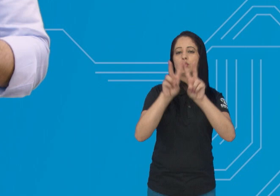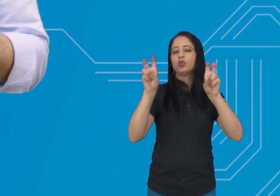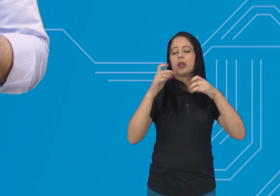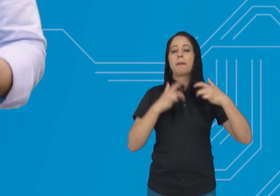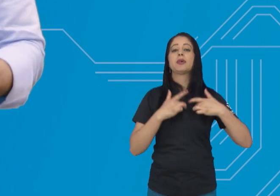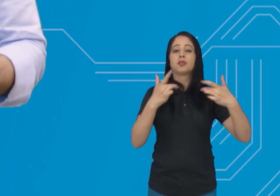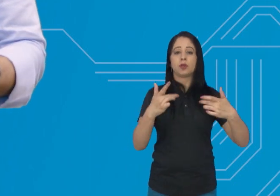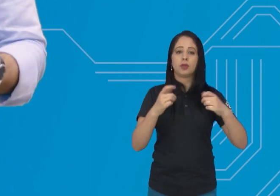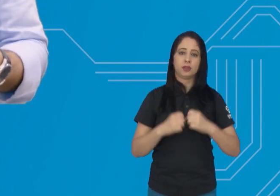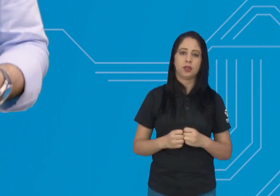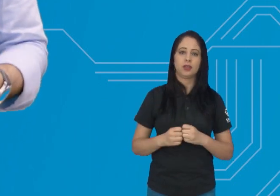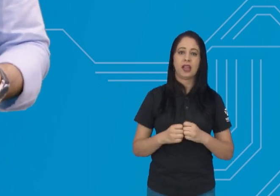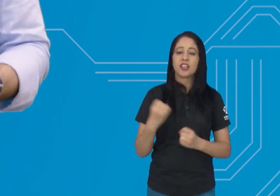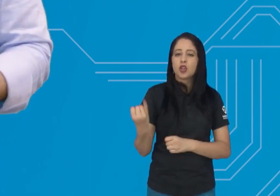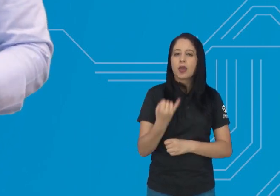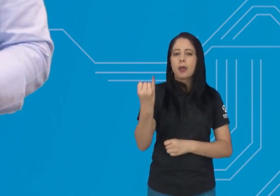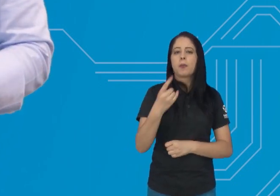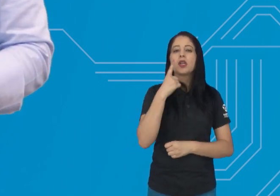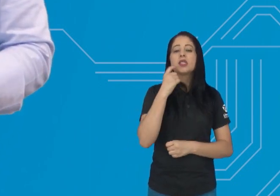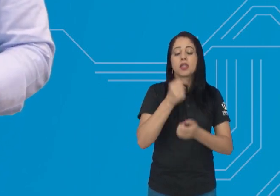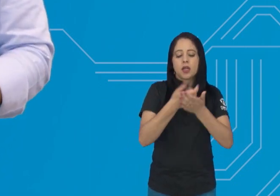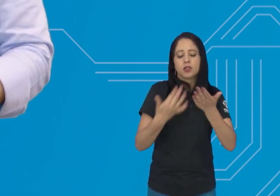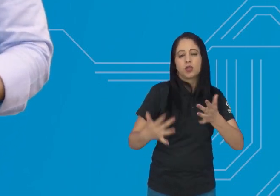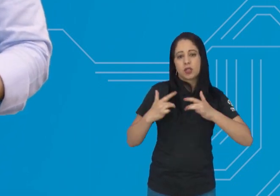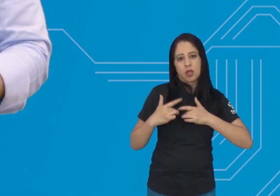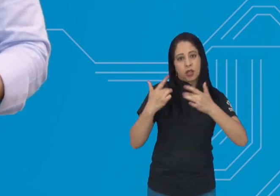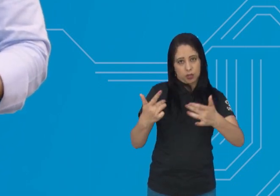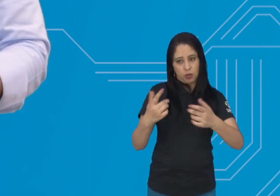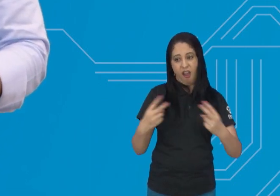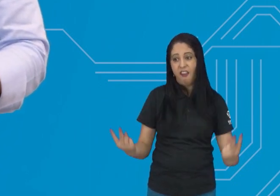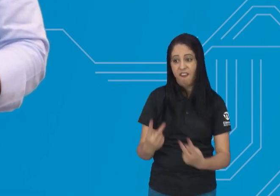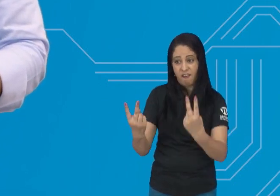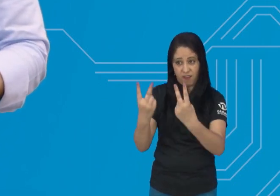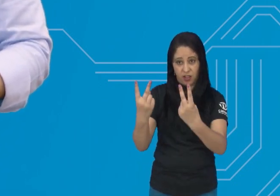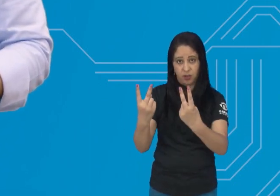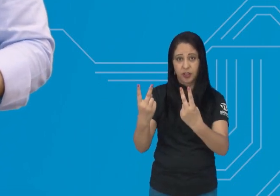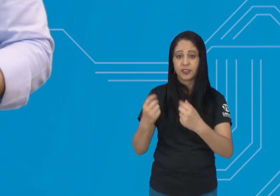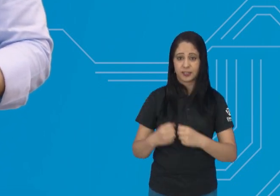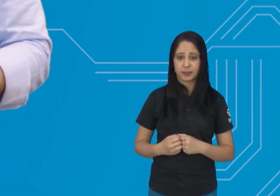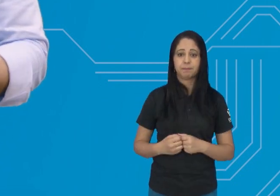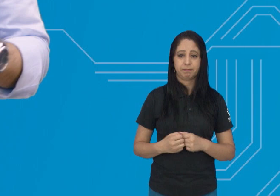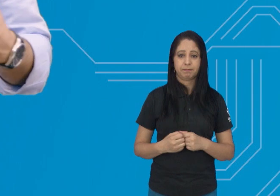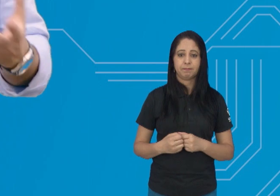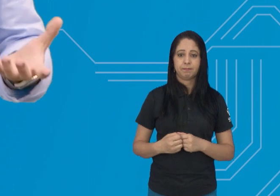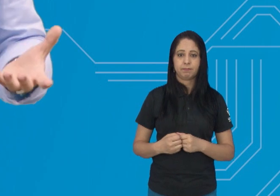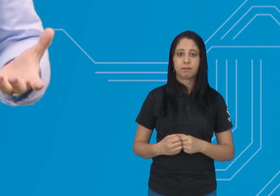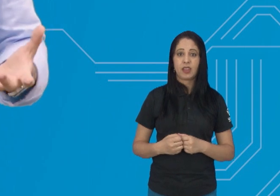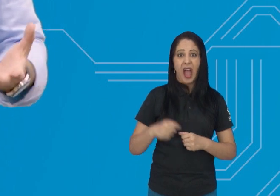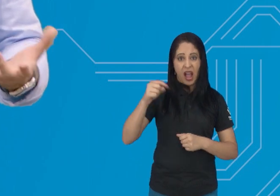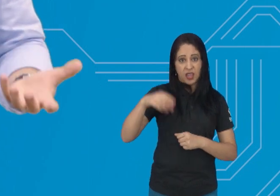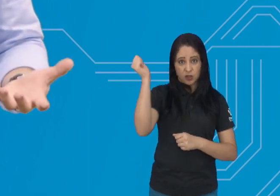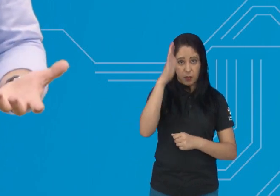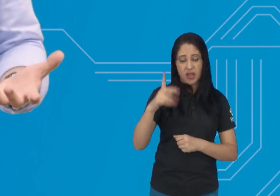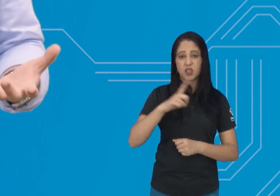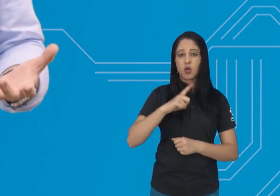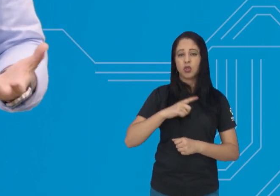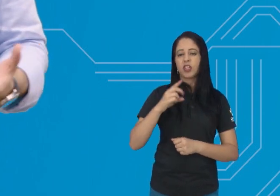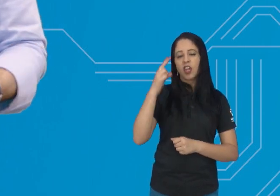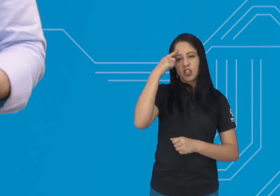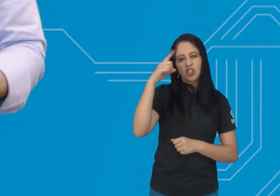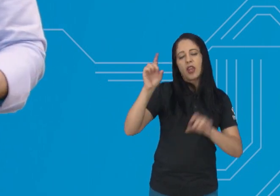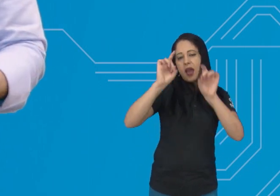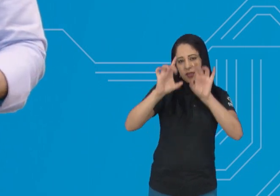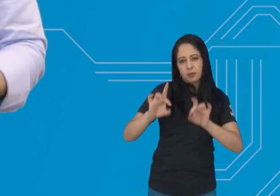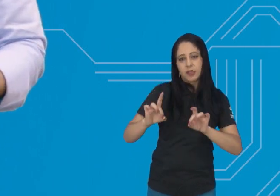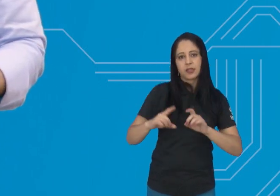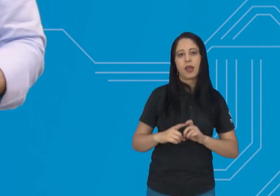da importância de doar sangue e valorizar quem faz deste ato uma prática. Nosso país tem até um Dia Nacional do Doador de Sangue. Ainda